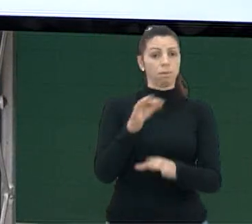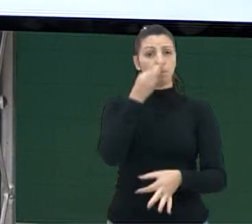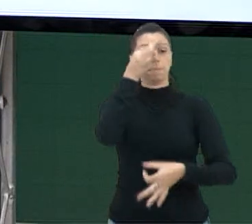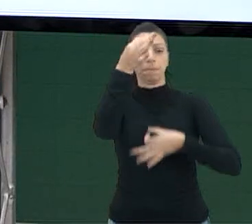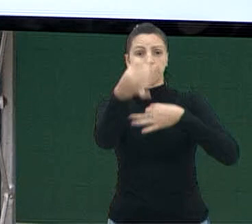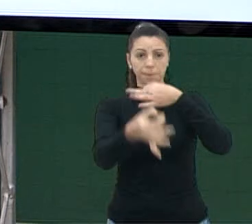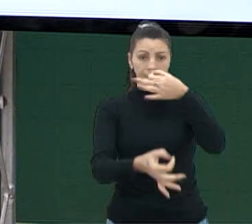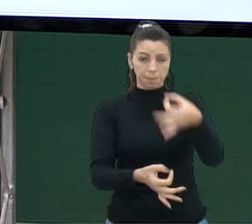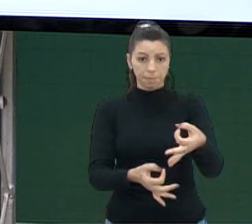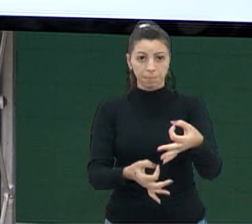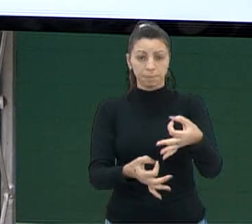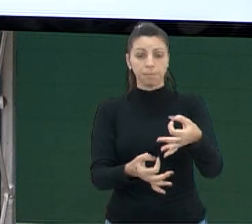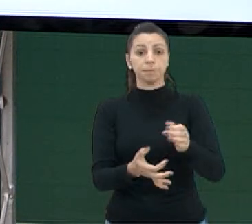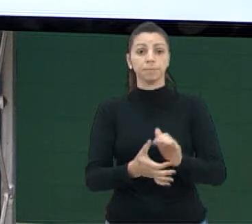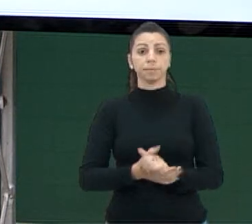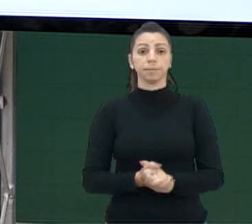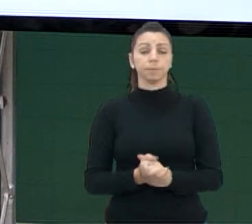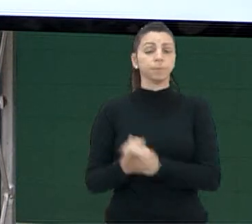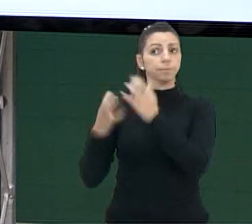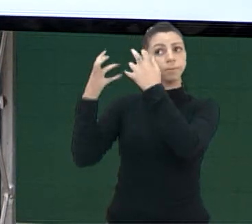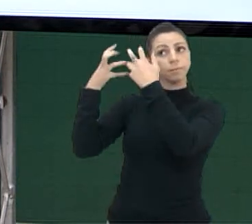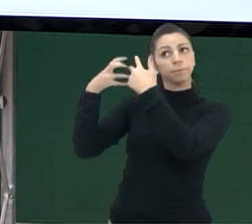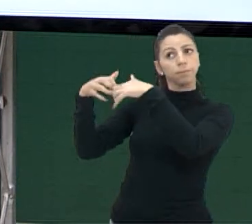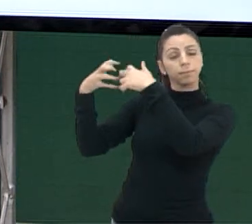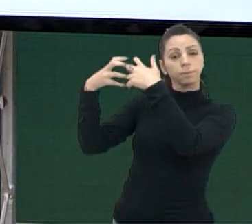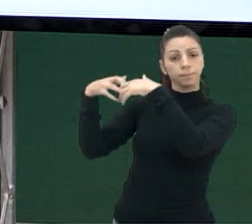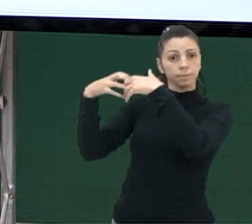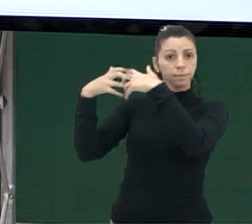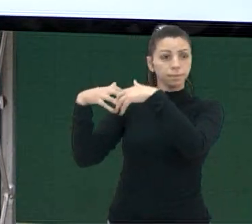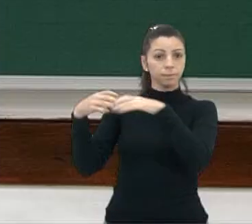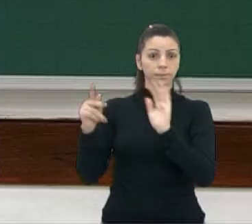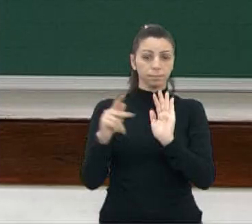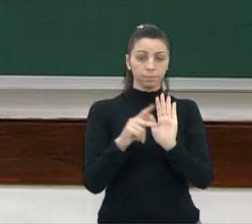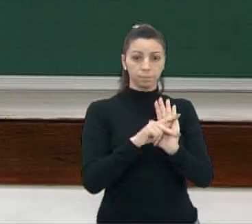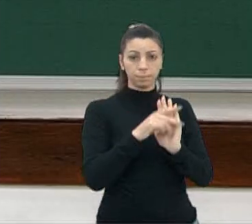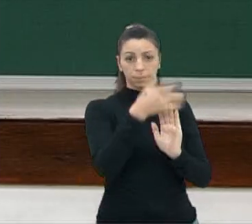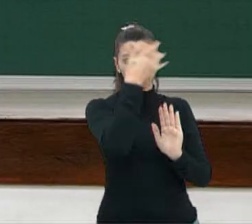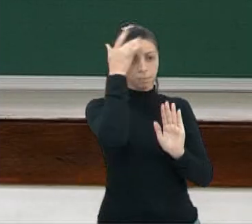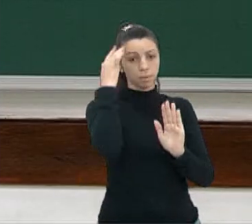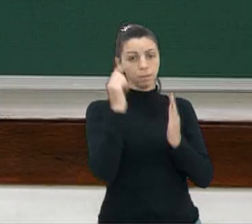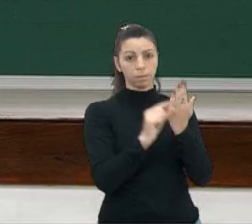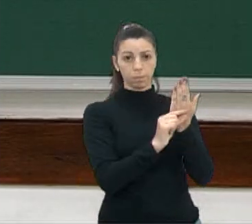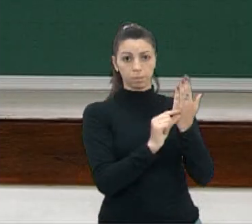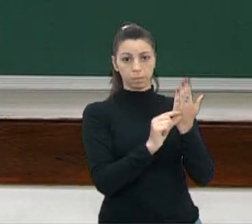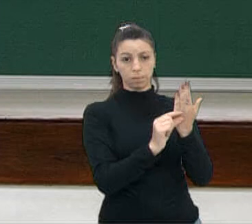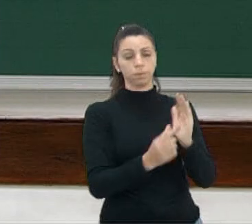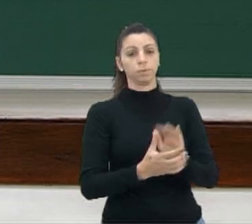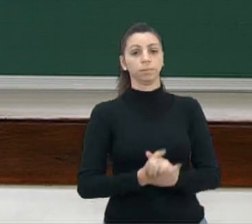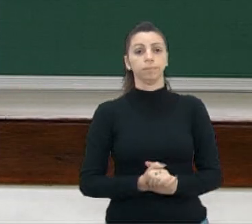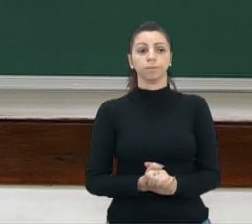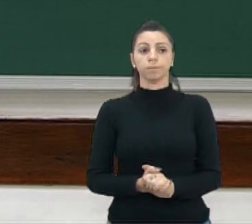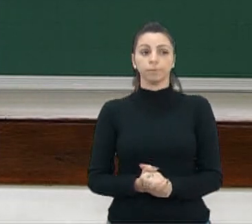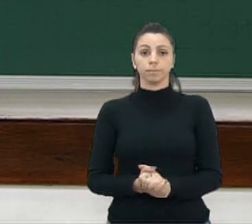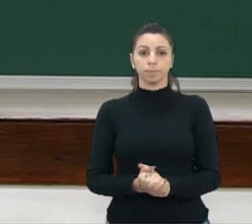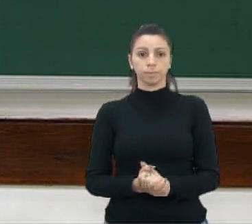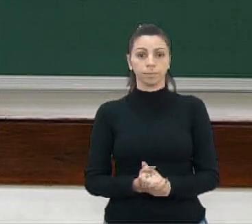ou faz alguma coisa que leve à reflexão. Então, você tem aí,